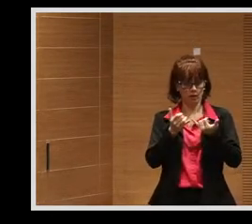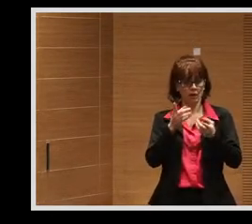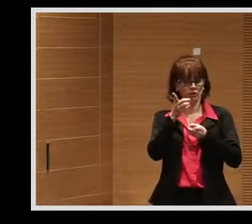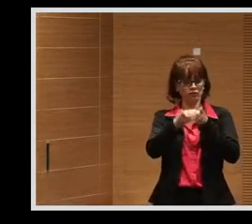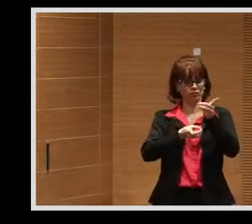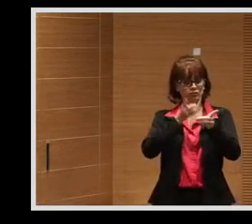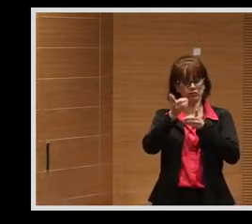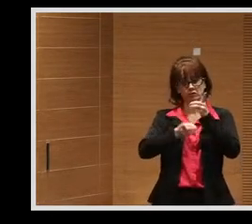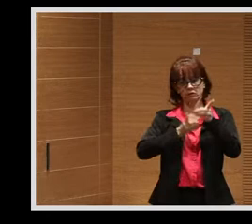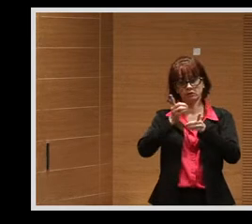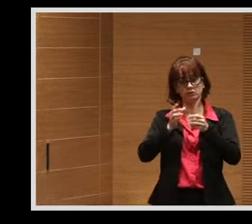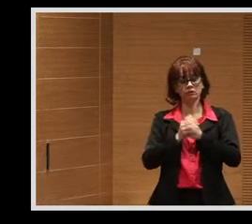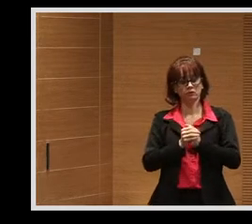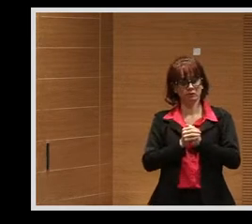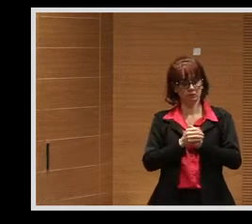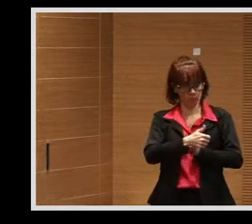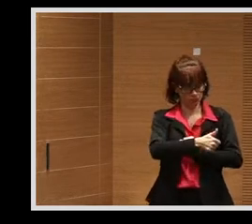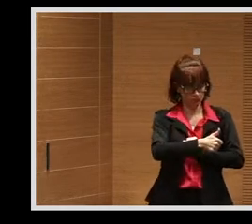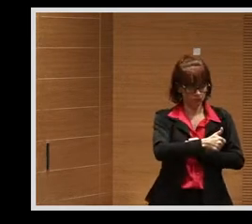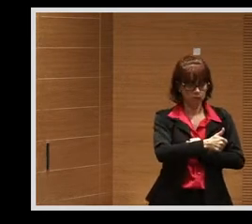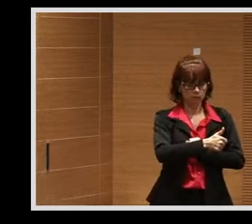né? Primeiro, venda um da dupla